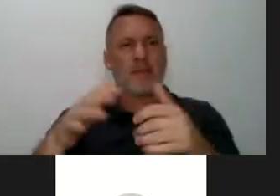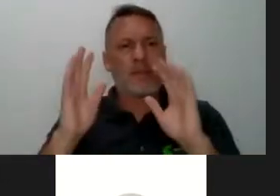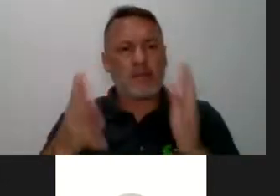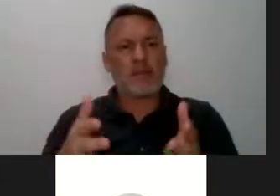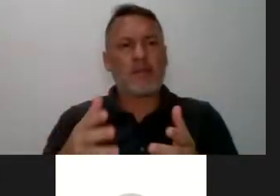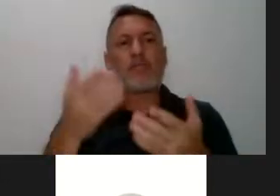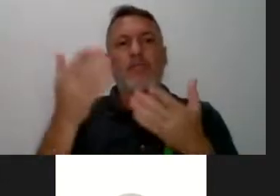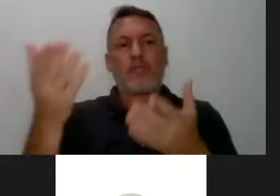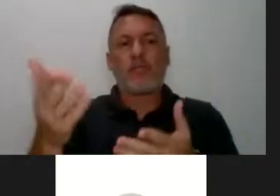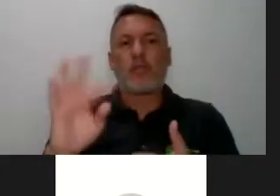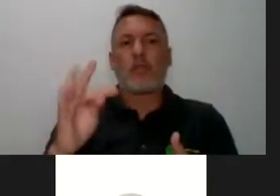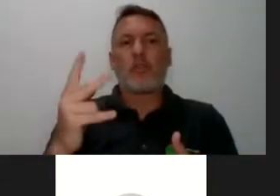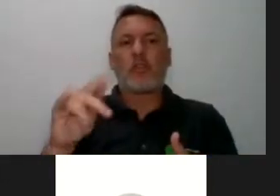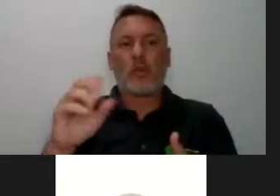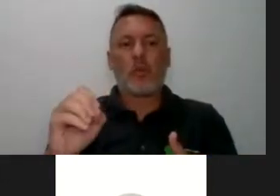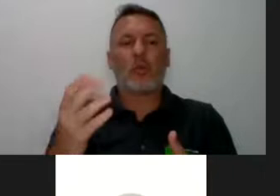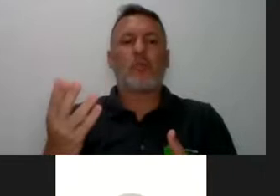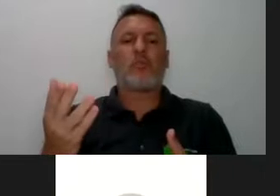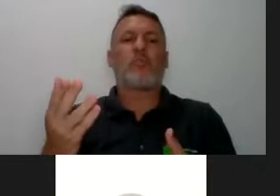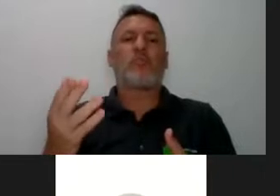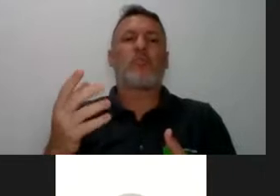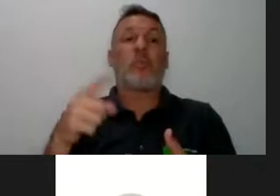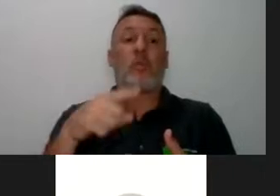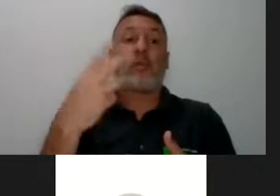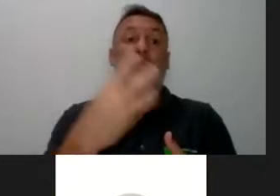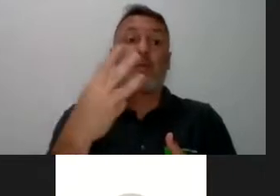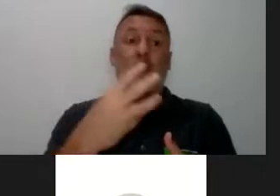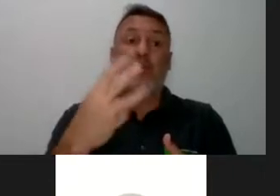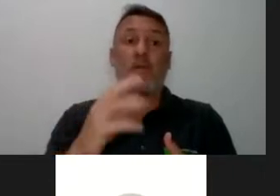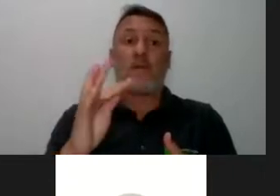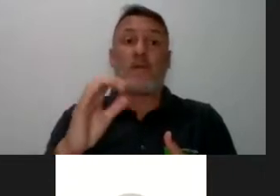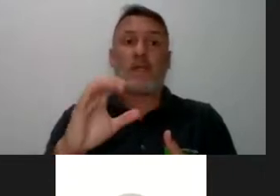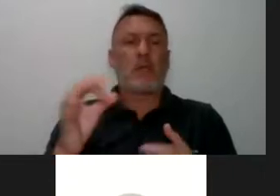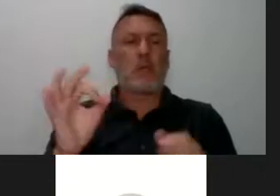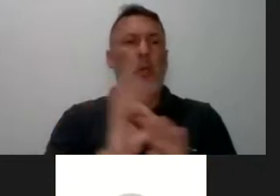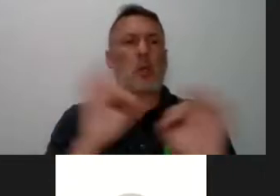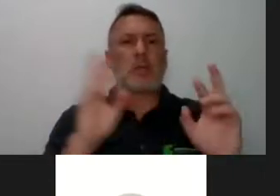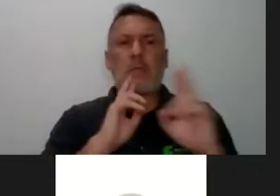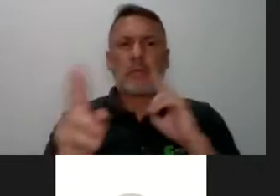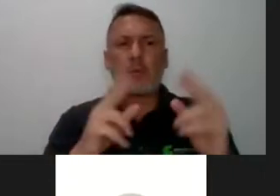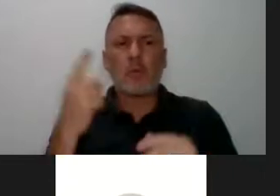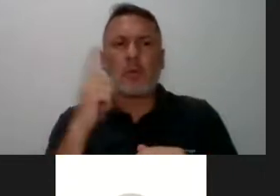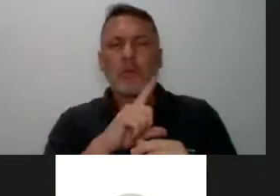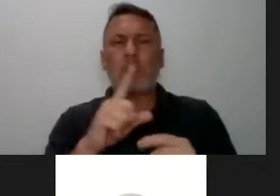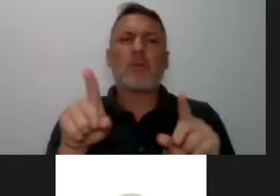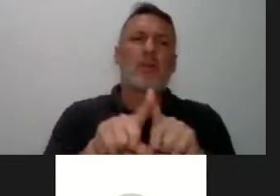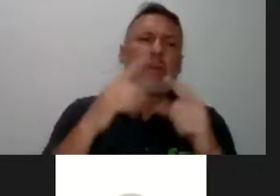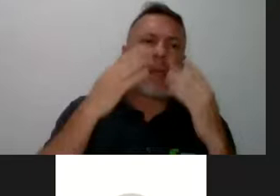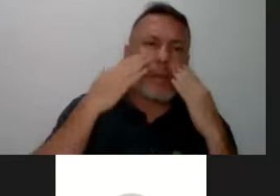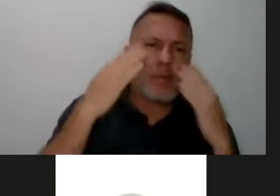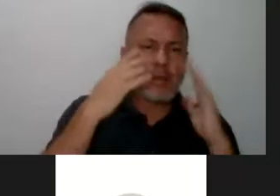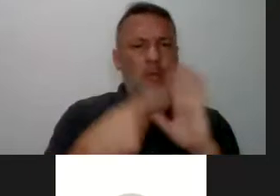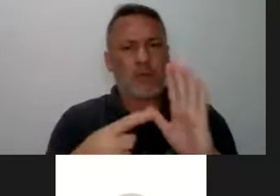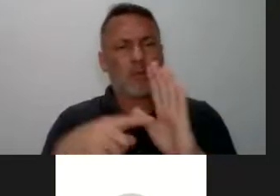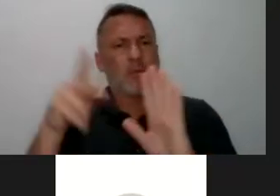a você, Thiago Maduro, pela terceira FSIC, resultados espetaculares, que eu também pude participar de algumas apresentações, ao